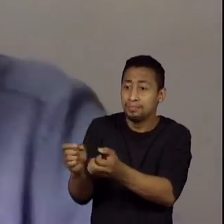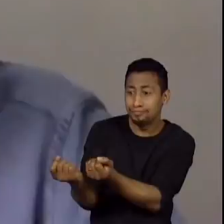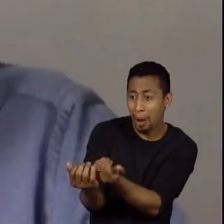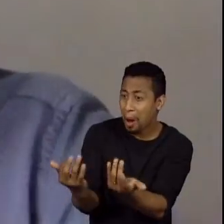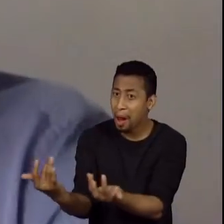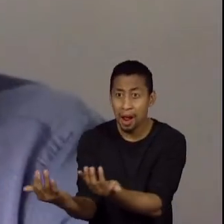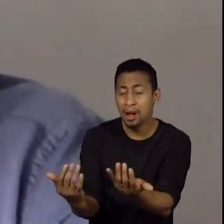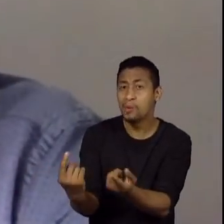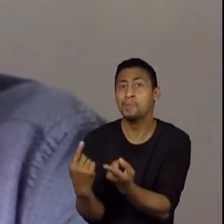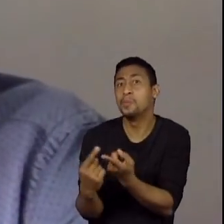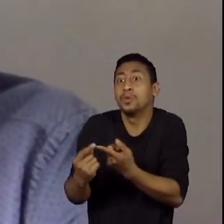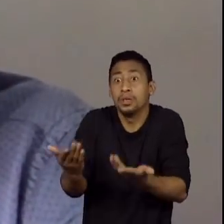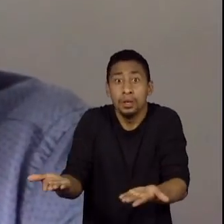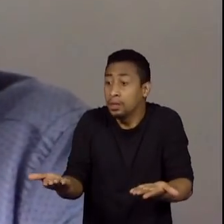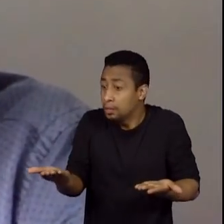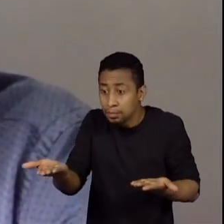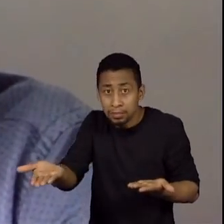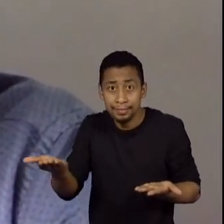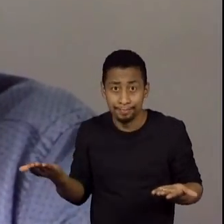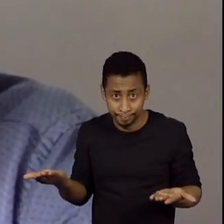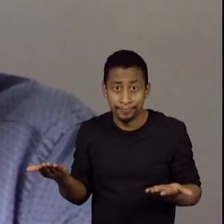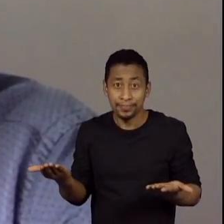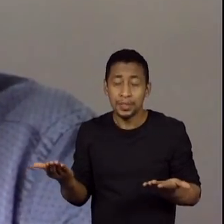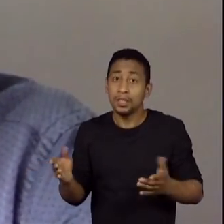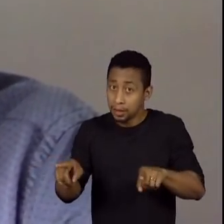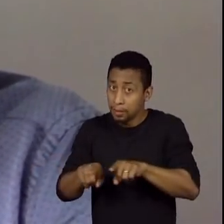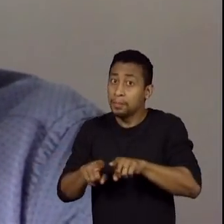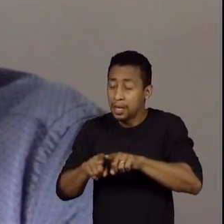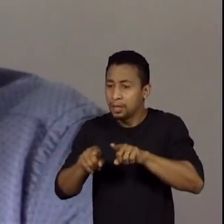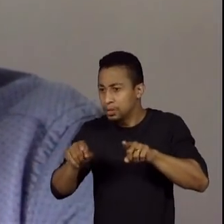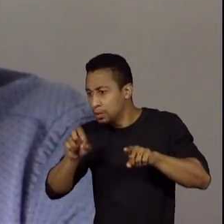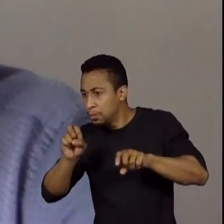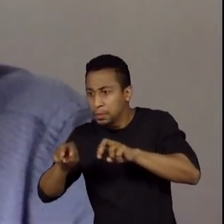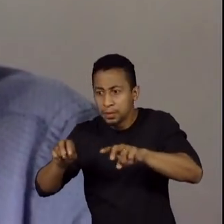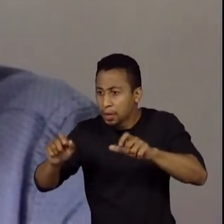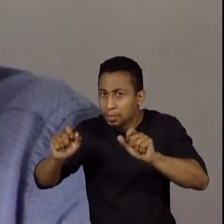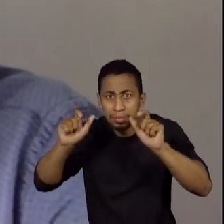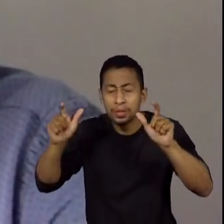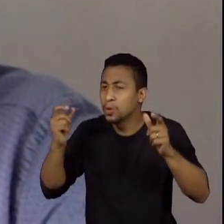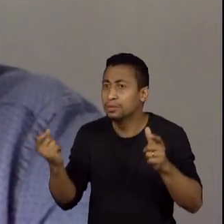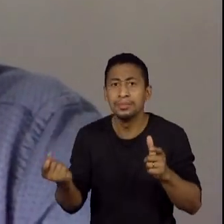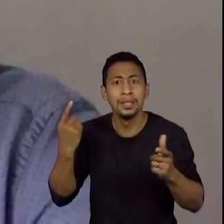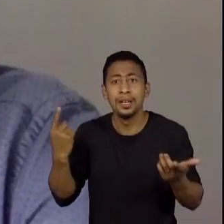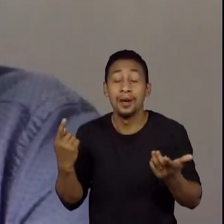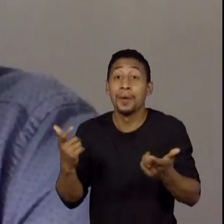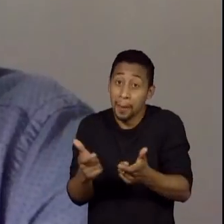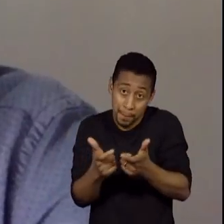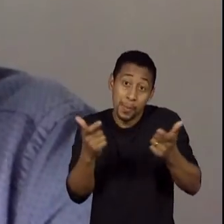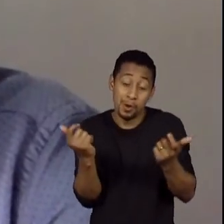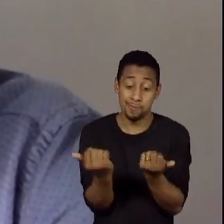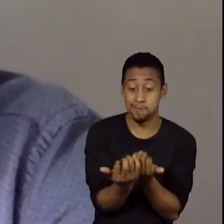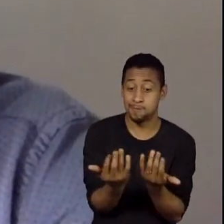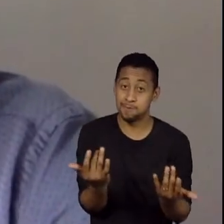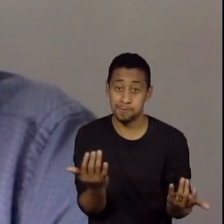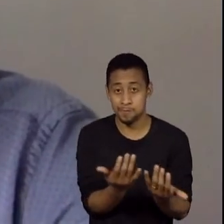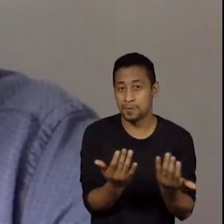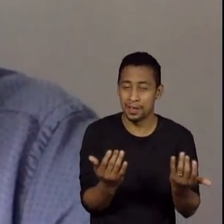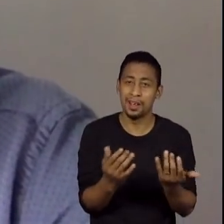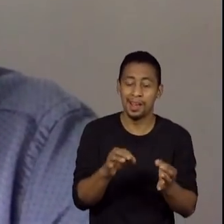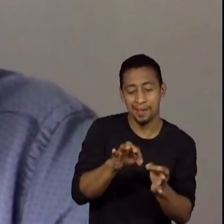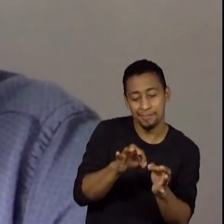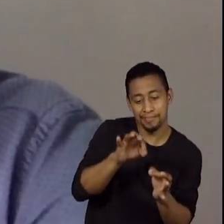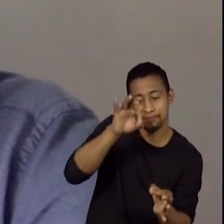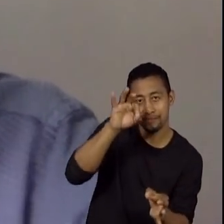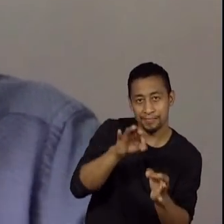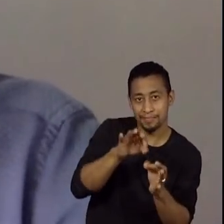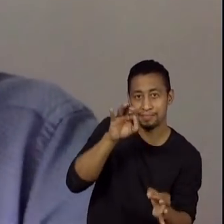E por que essa surpresa? Porque, em geral, os recifes ocorrem em águas com temperatura acima de 18 graus, em águas